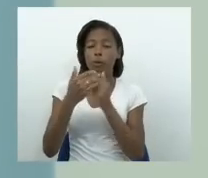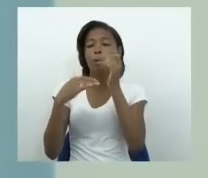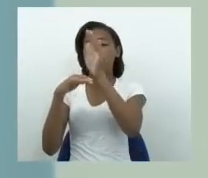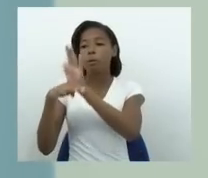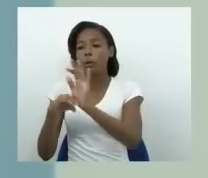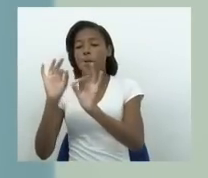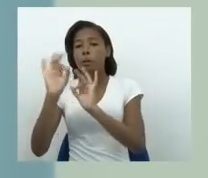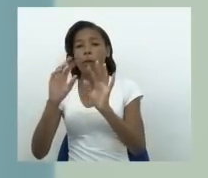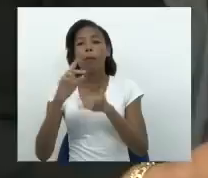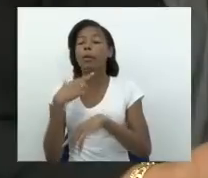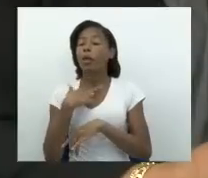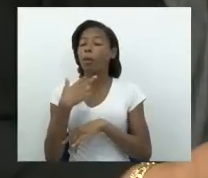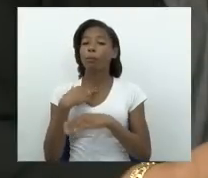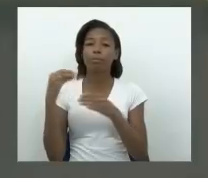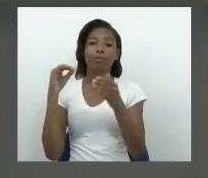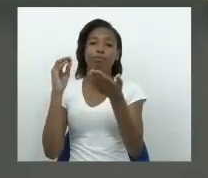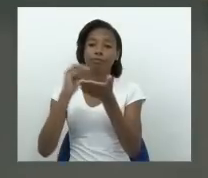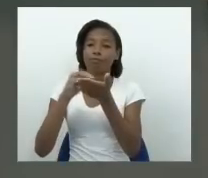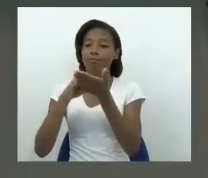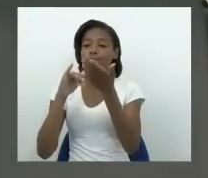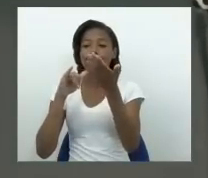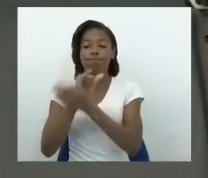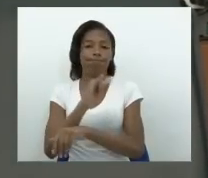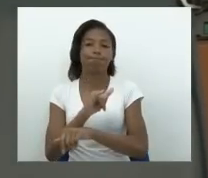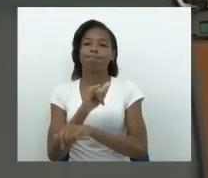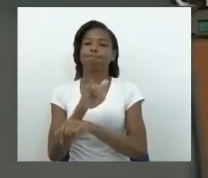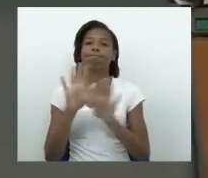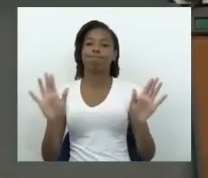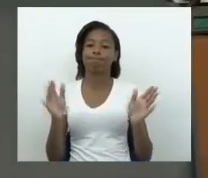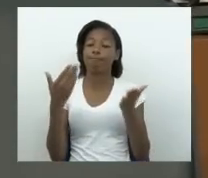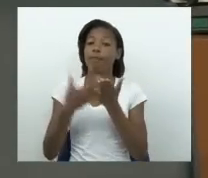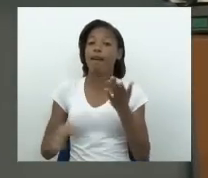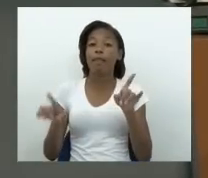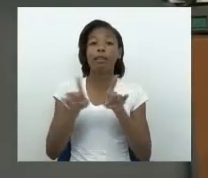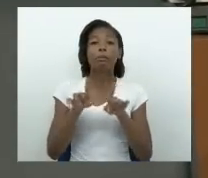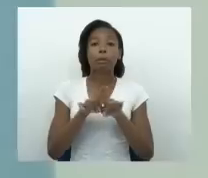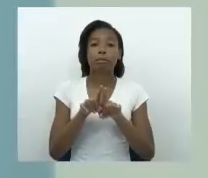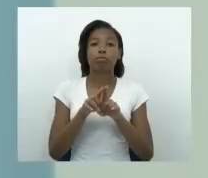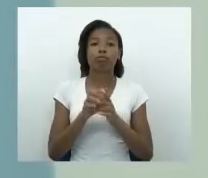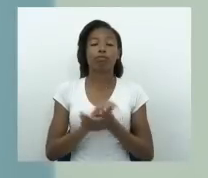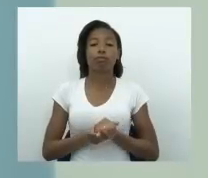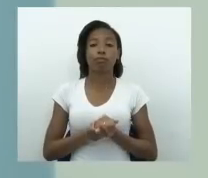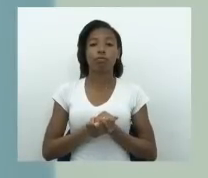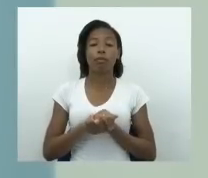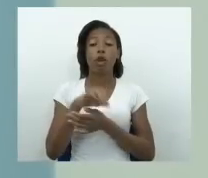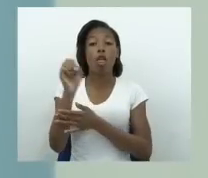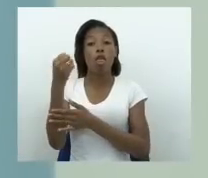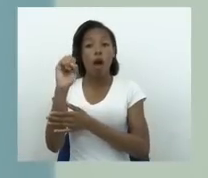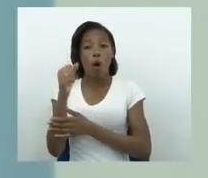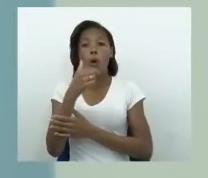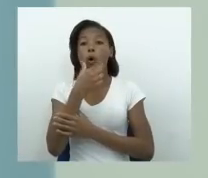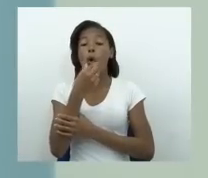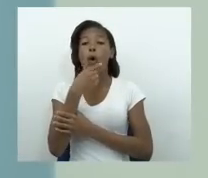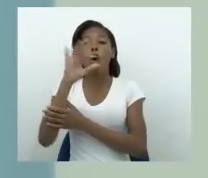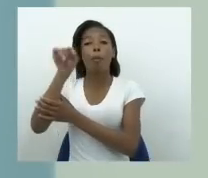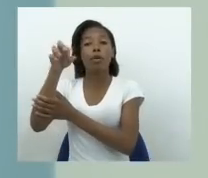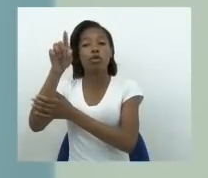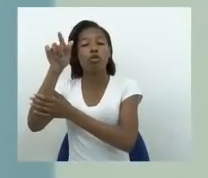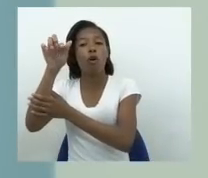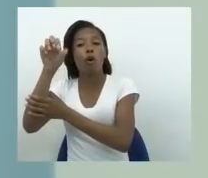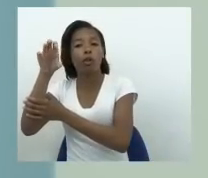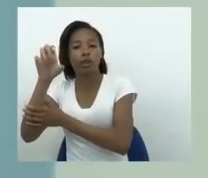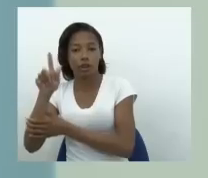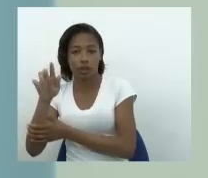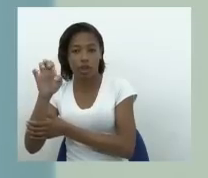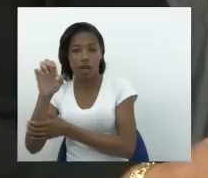do debate, não compareceu e também foi considerado desistente. Na posição de número 8 estaria Jorge Wilson, candidato do PRB